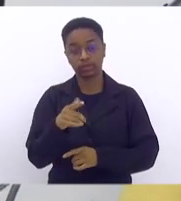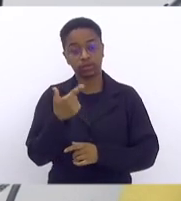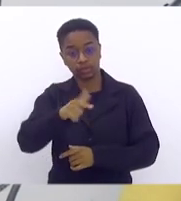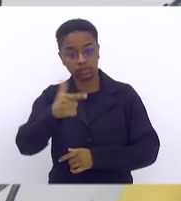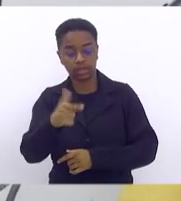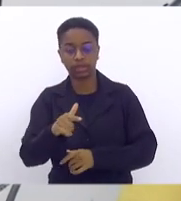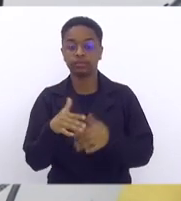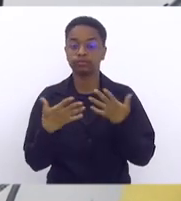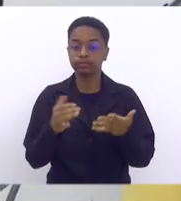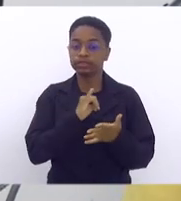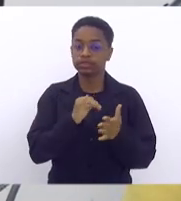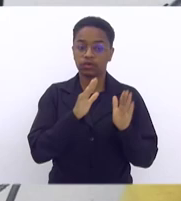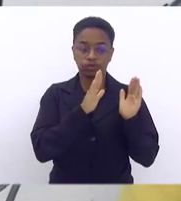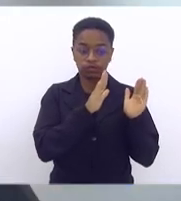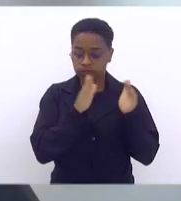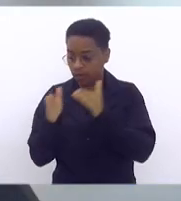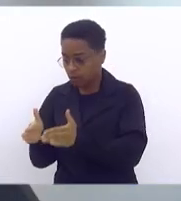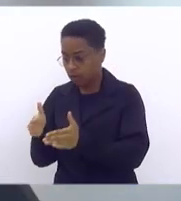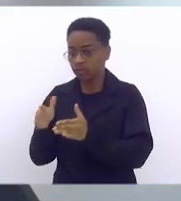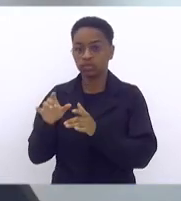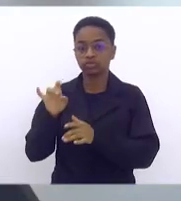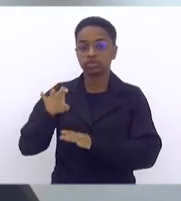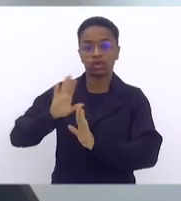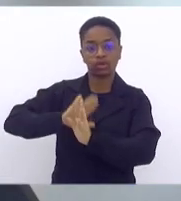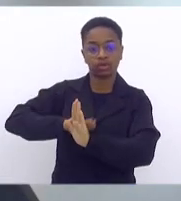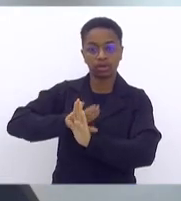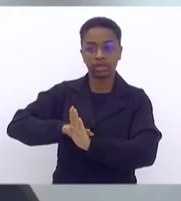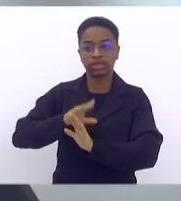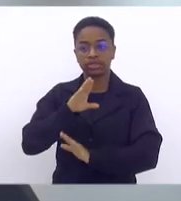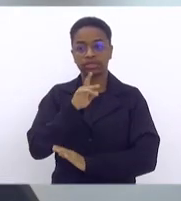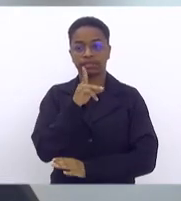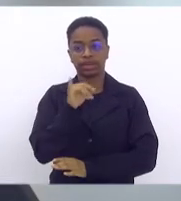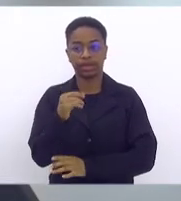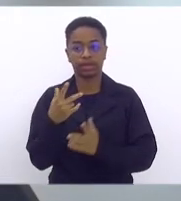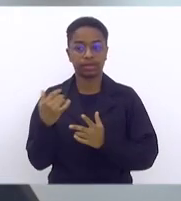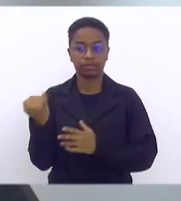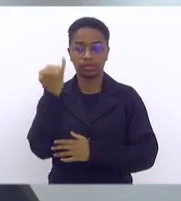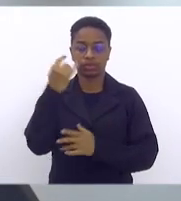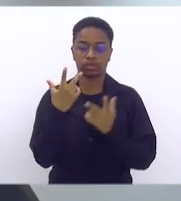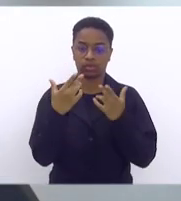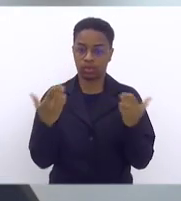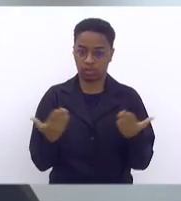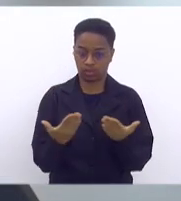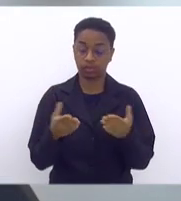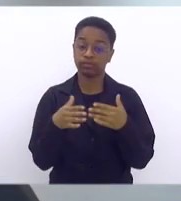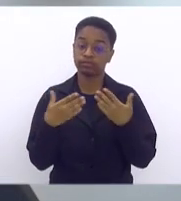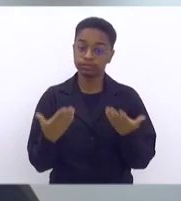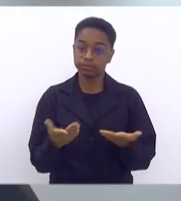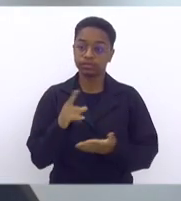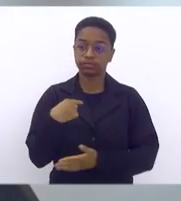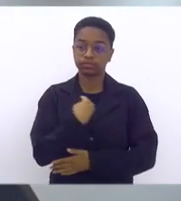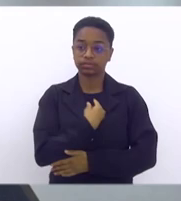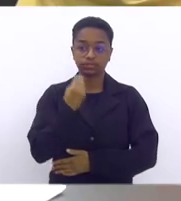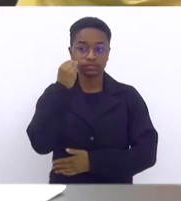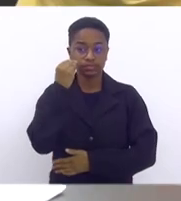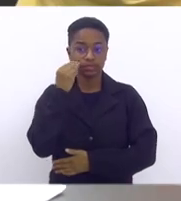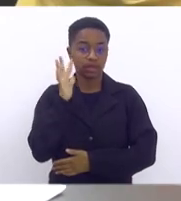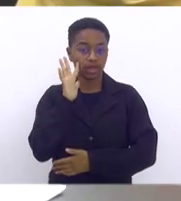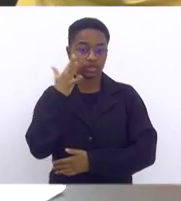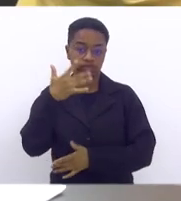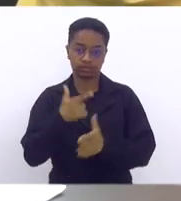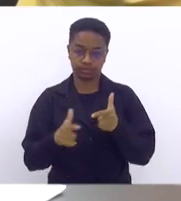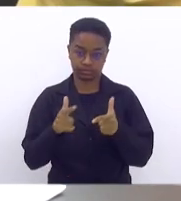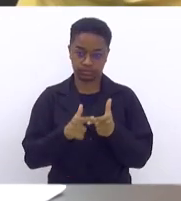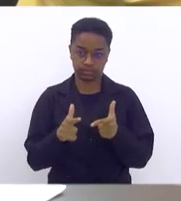o foco para levar para um lado ideológico uma CPI tão importante como essa, então, assim, a gente está querendo solucionar os